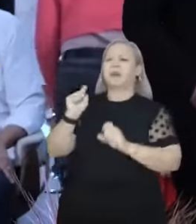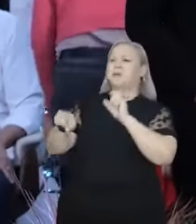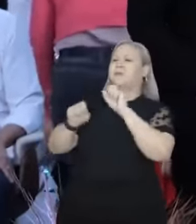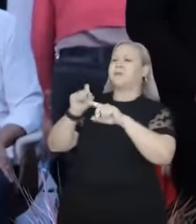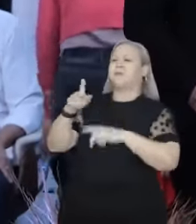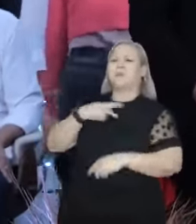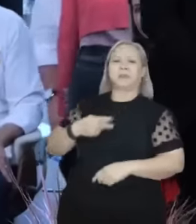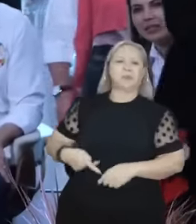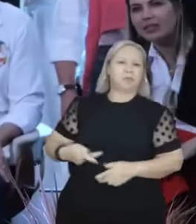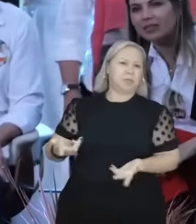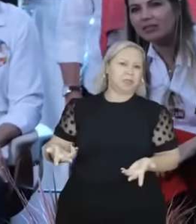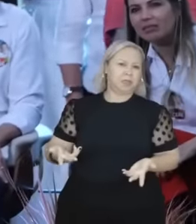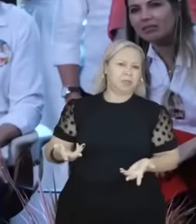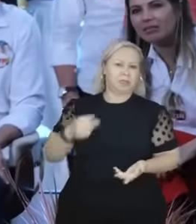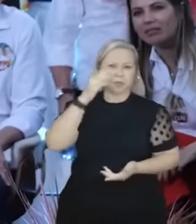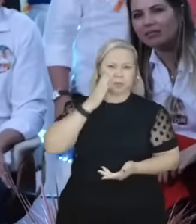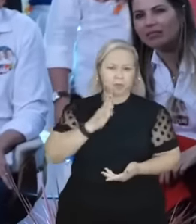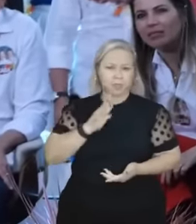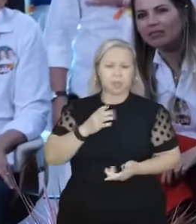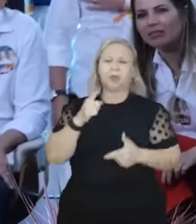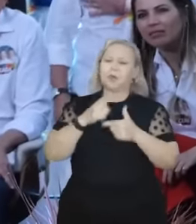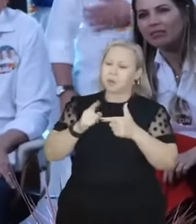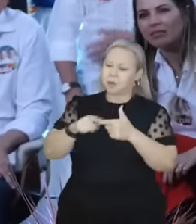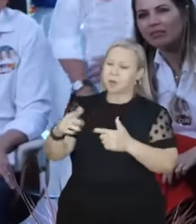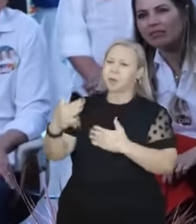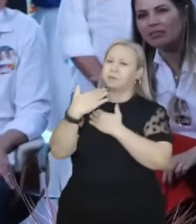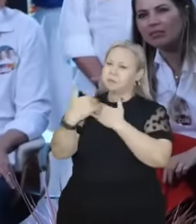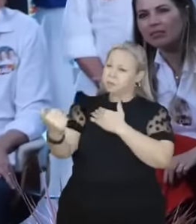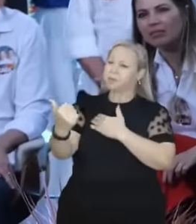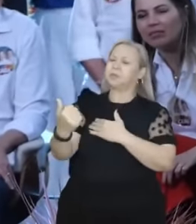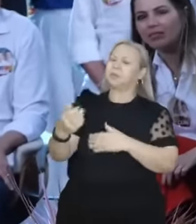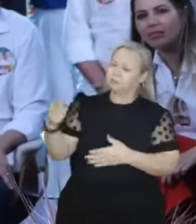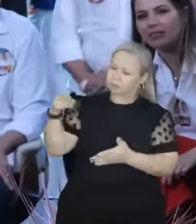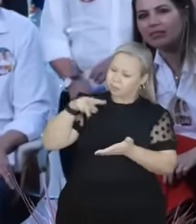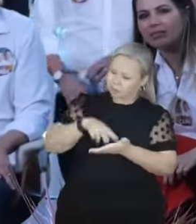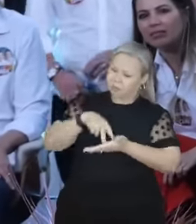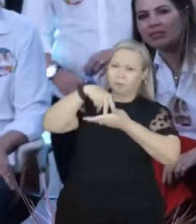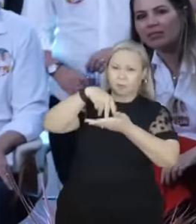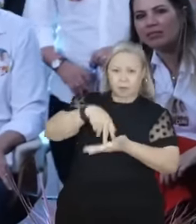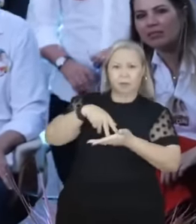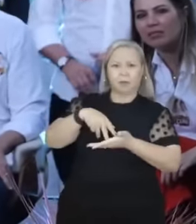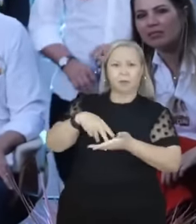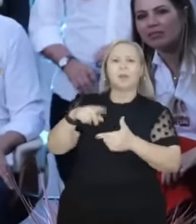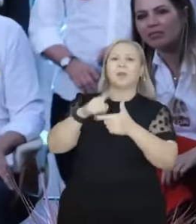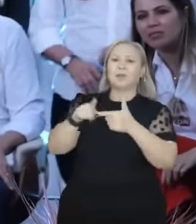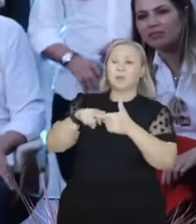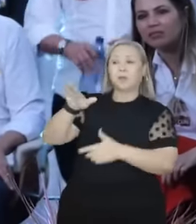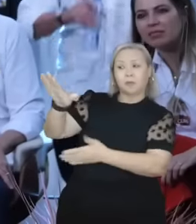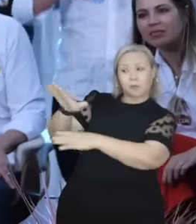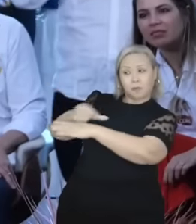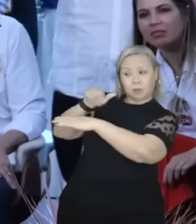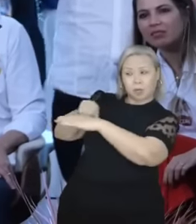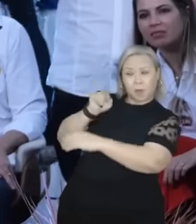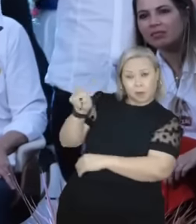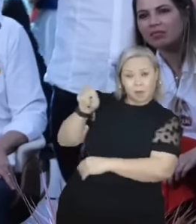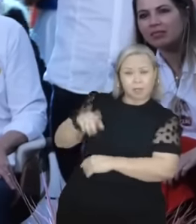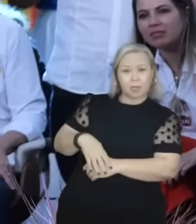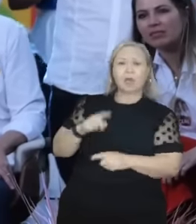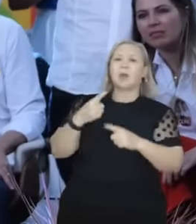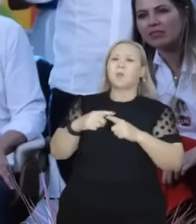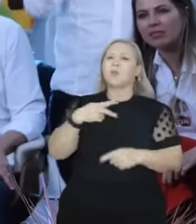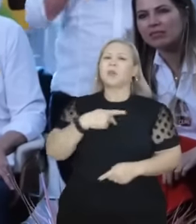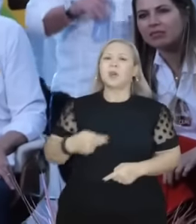problema, me chame que eu venha. Quando eu tiver um problema, eu lhe chamo e você vai para lá, porque o presidente da República não tem que